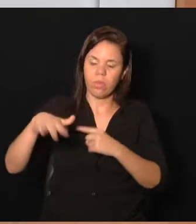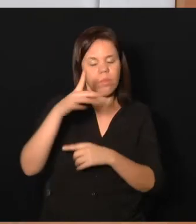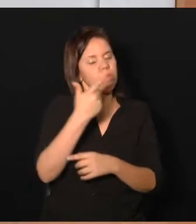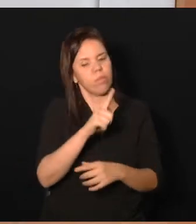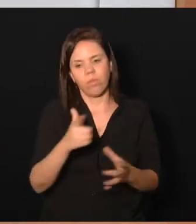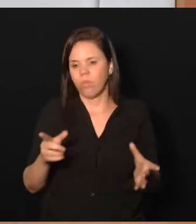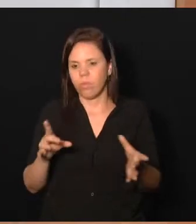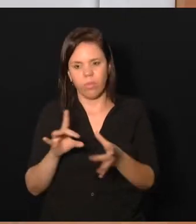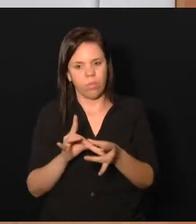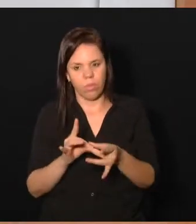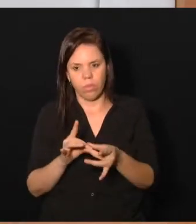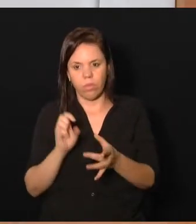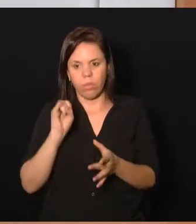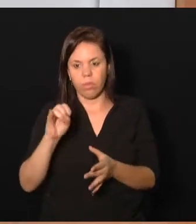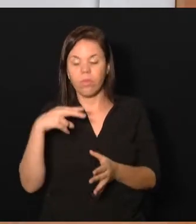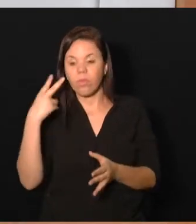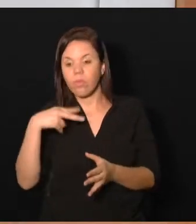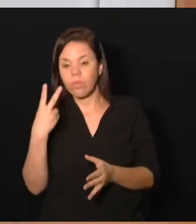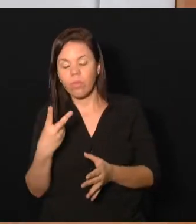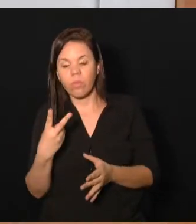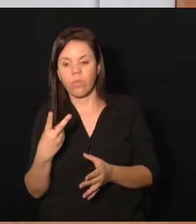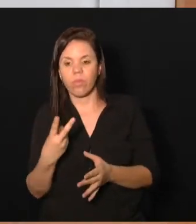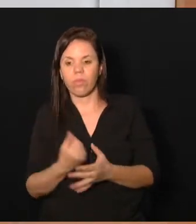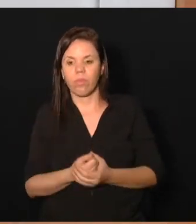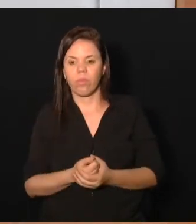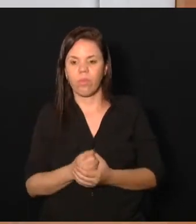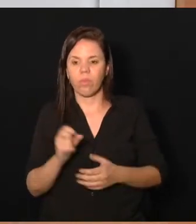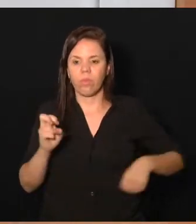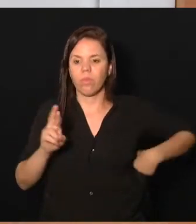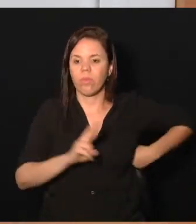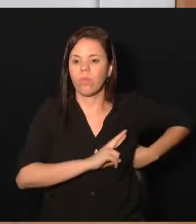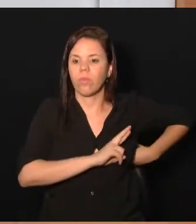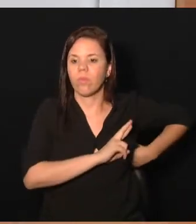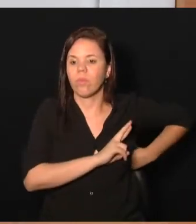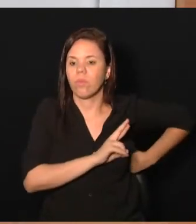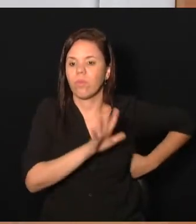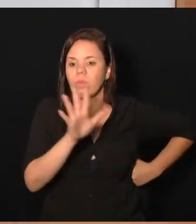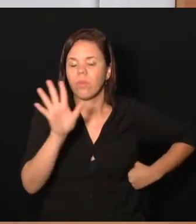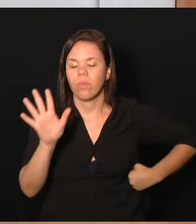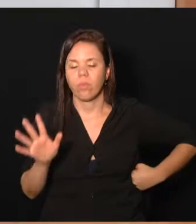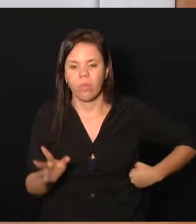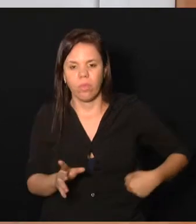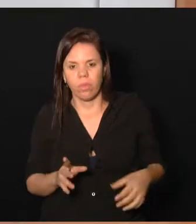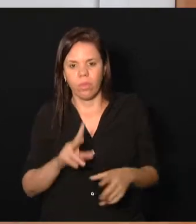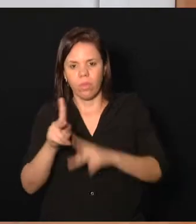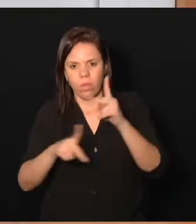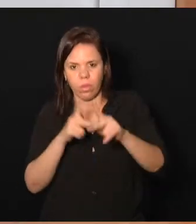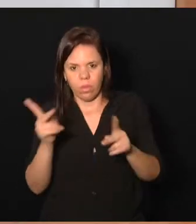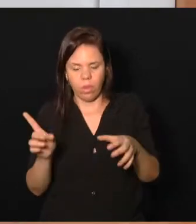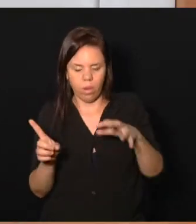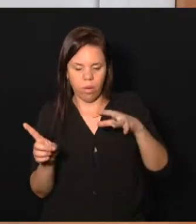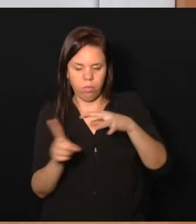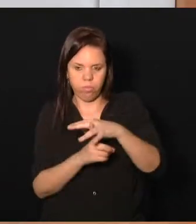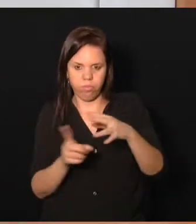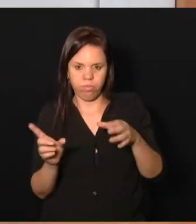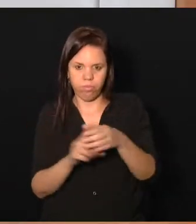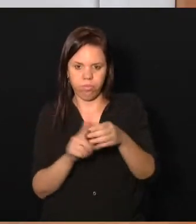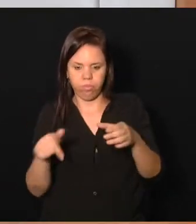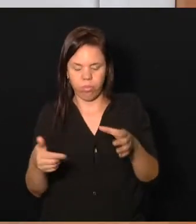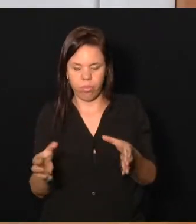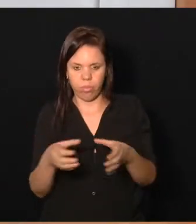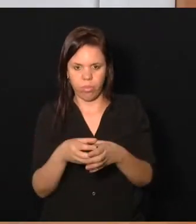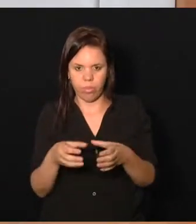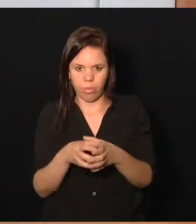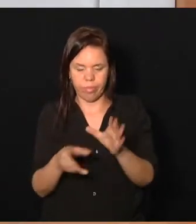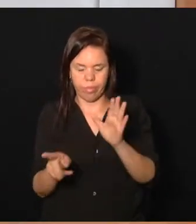unir. Se os vereadores, como o vereador Rubens Gás e os demais integrantes dessa comissão e